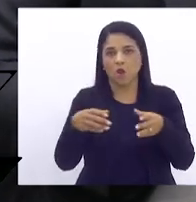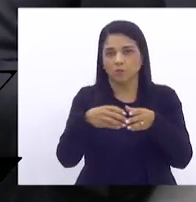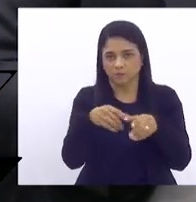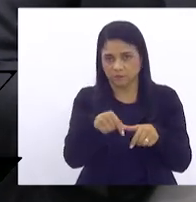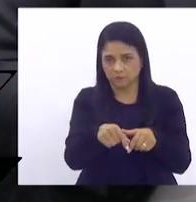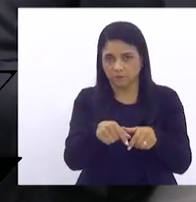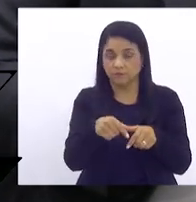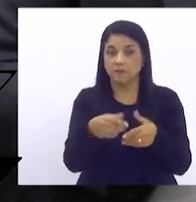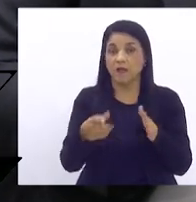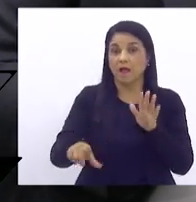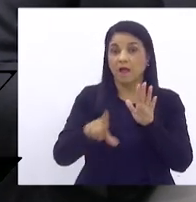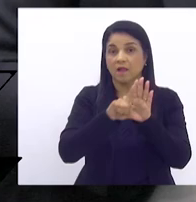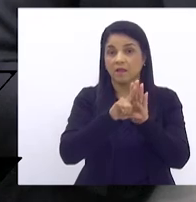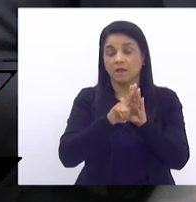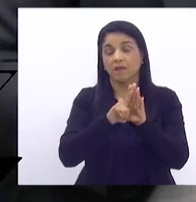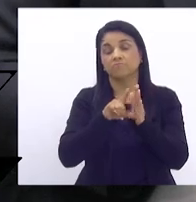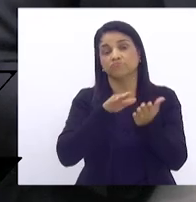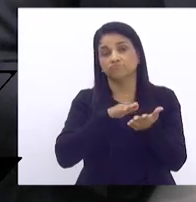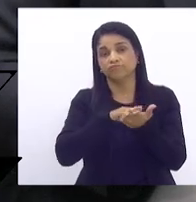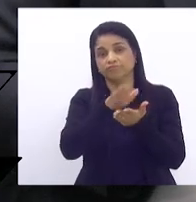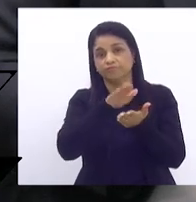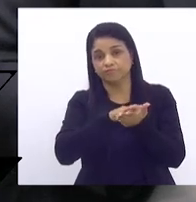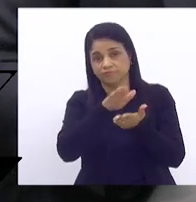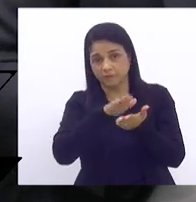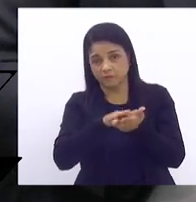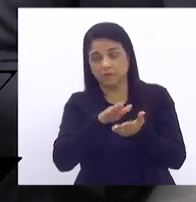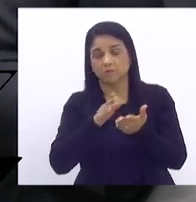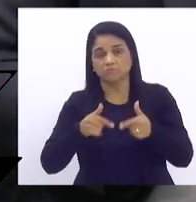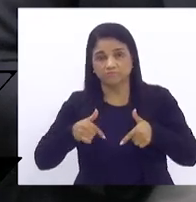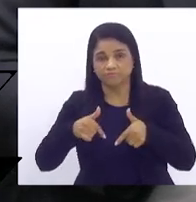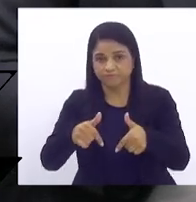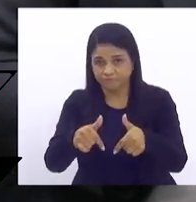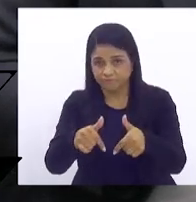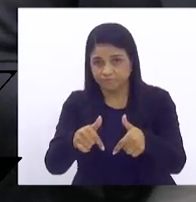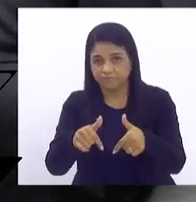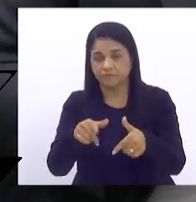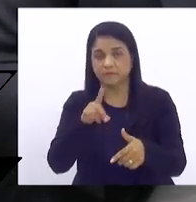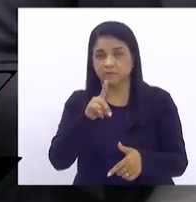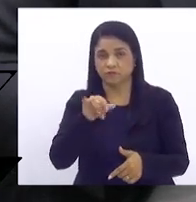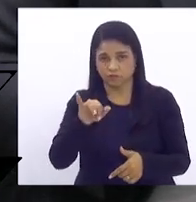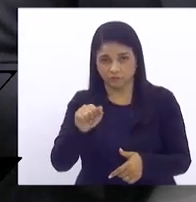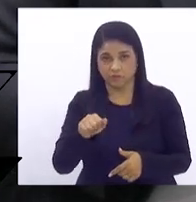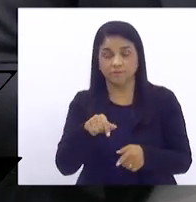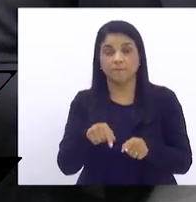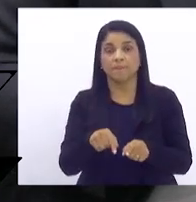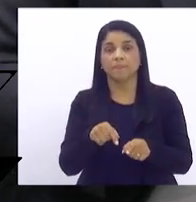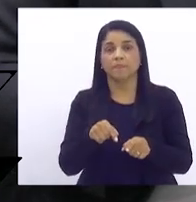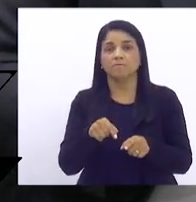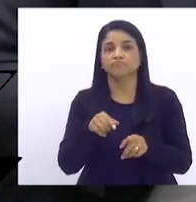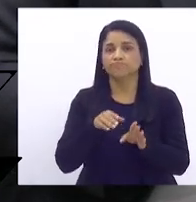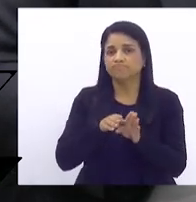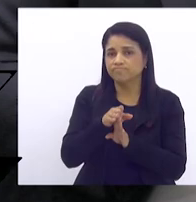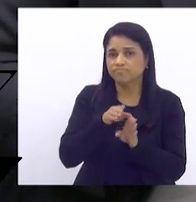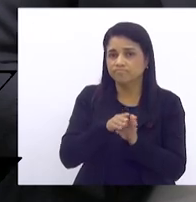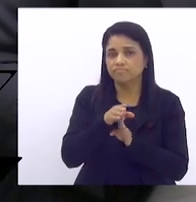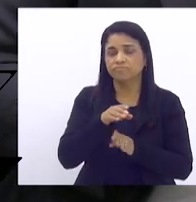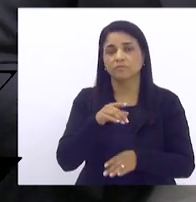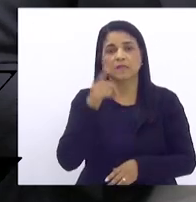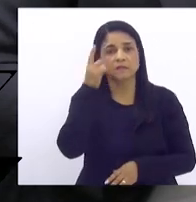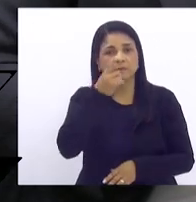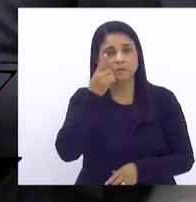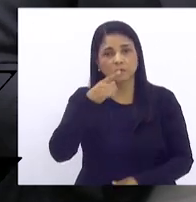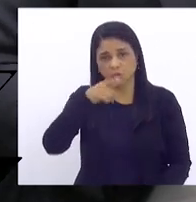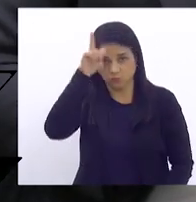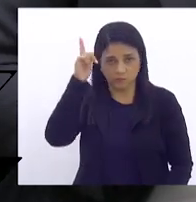essa lei entra em vigor na data da publicação, é catada aqui a recomendação do excelentíssimo deputado